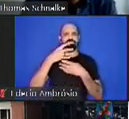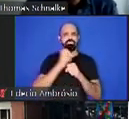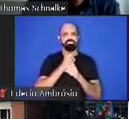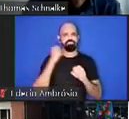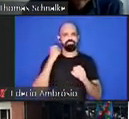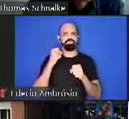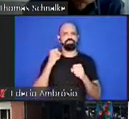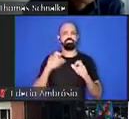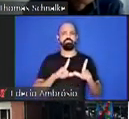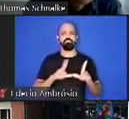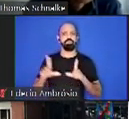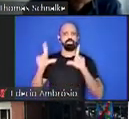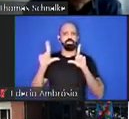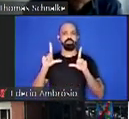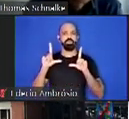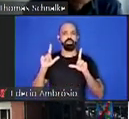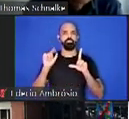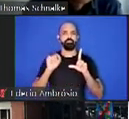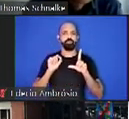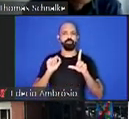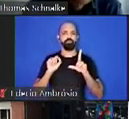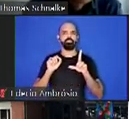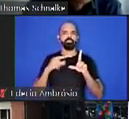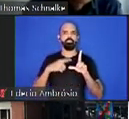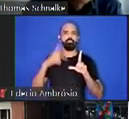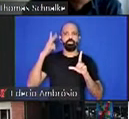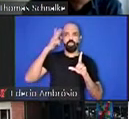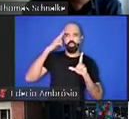Aqui o aspecto normal de